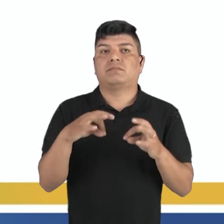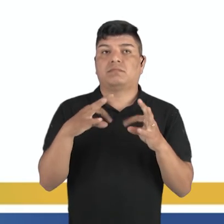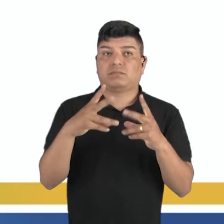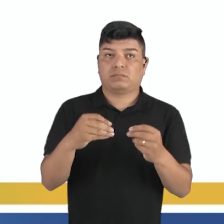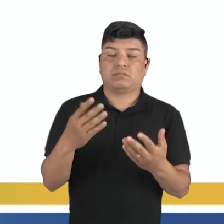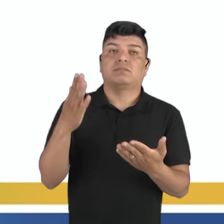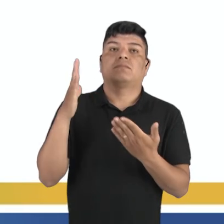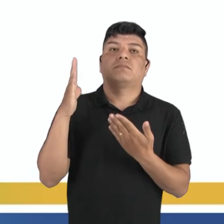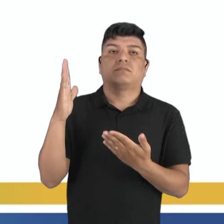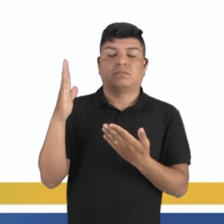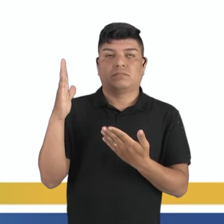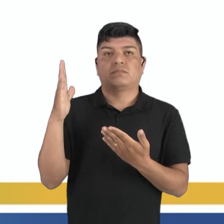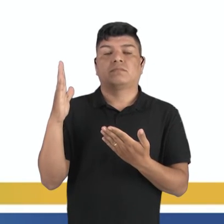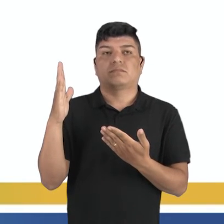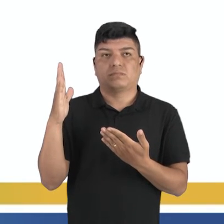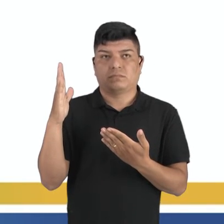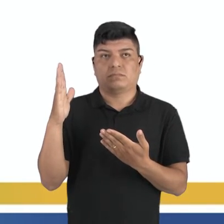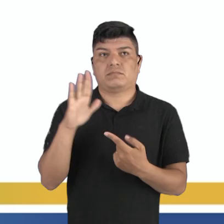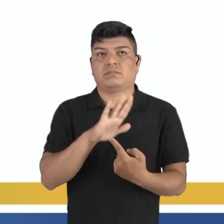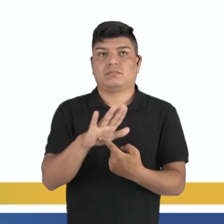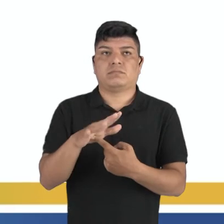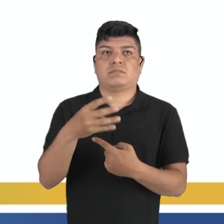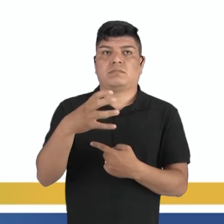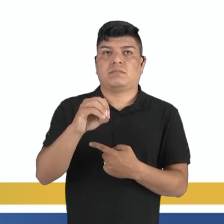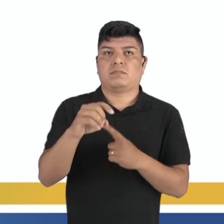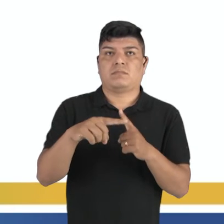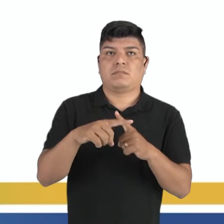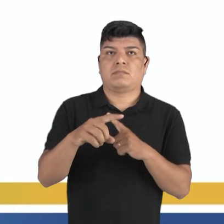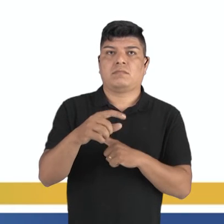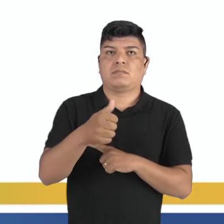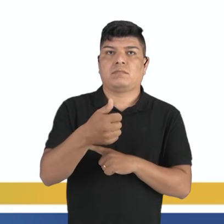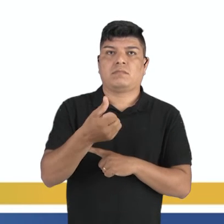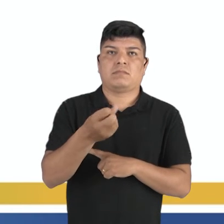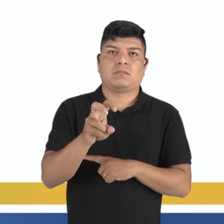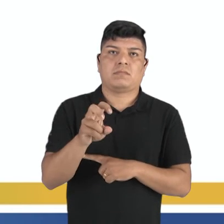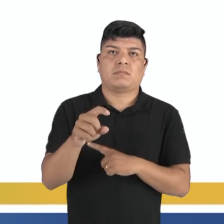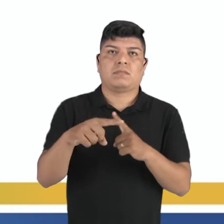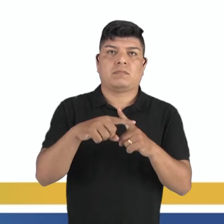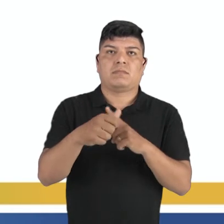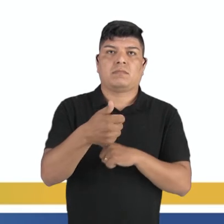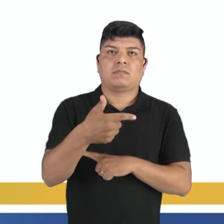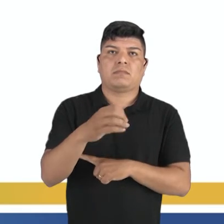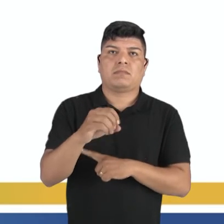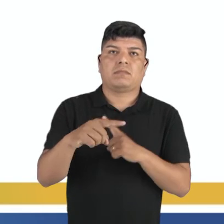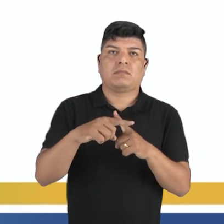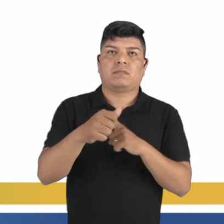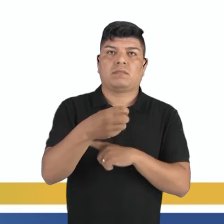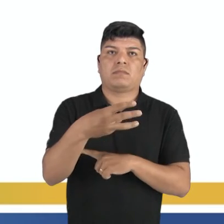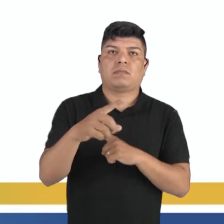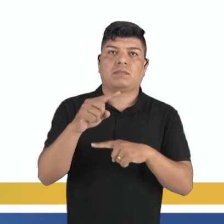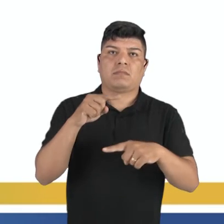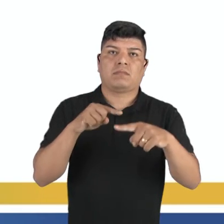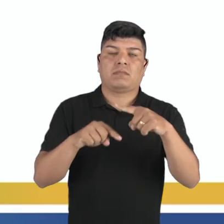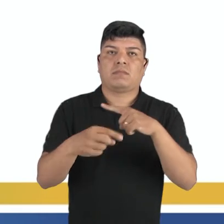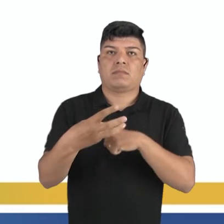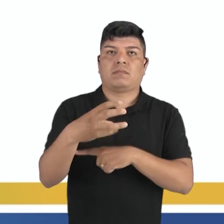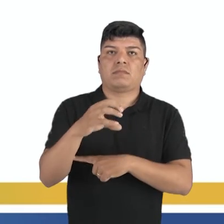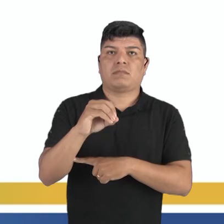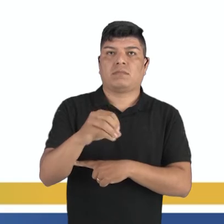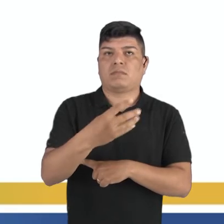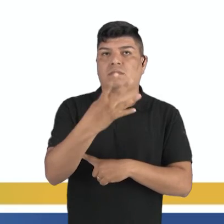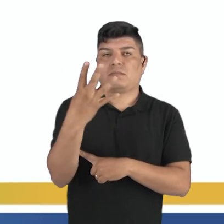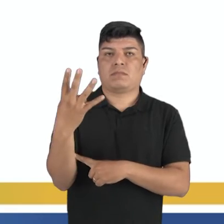somatório desses produtos, né, dados por 40 mais 165 mais 120 mais 13, dividido aí